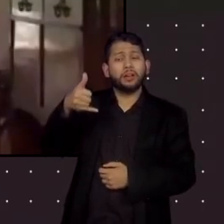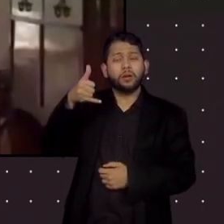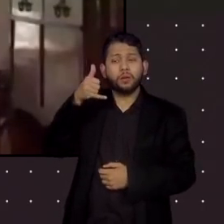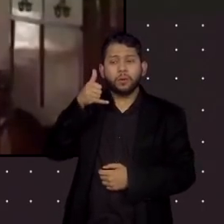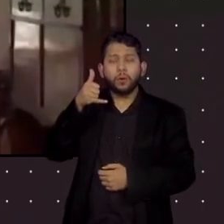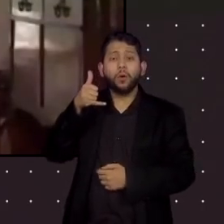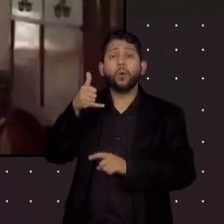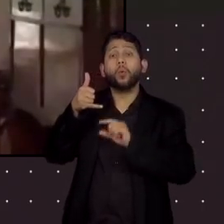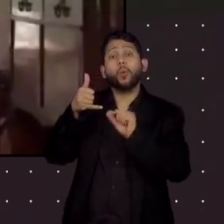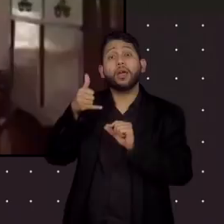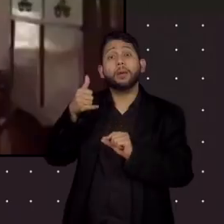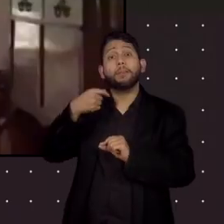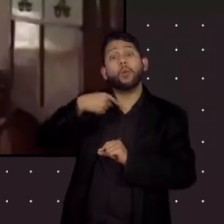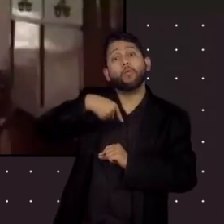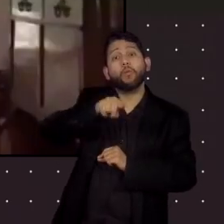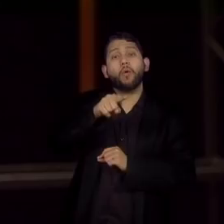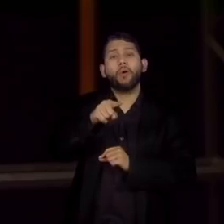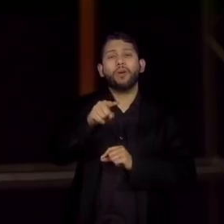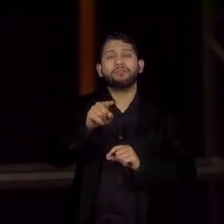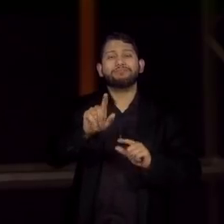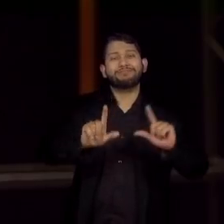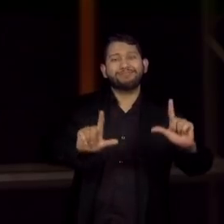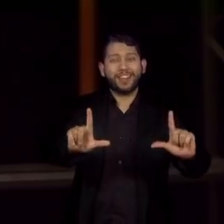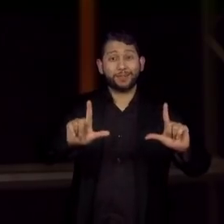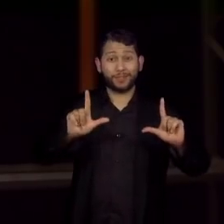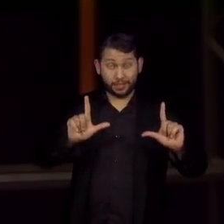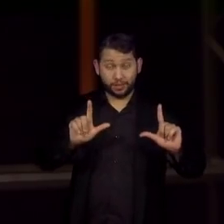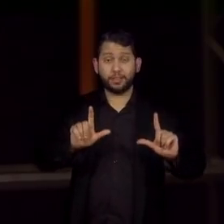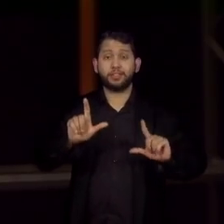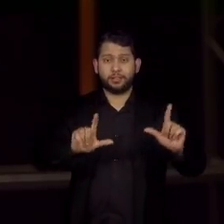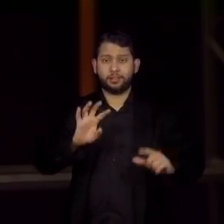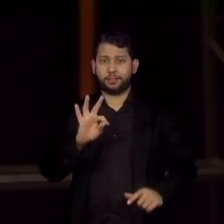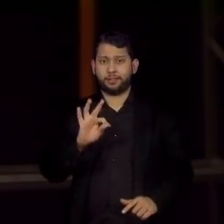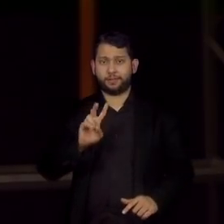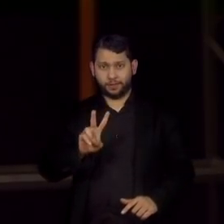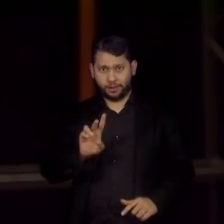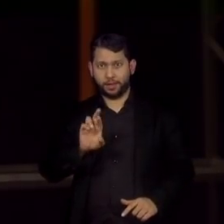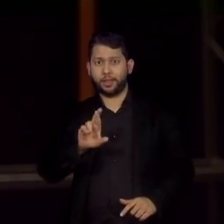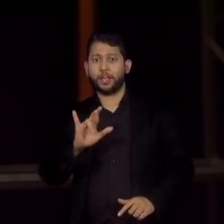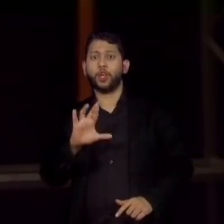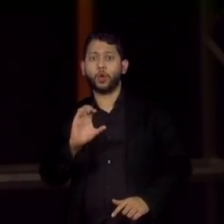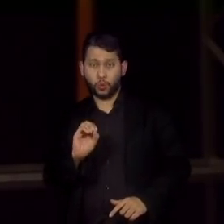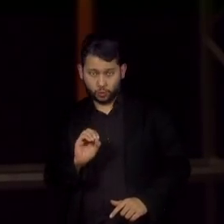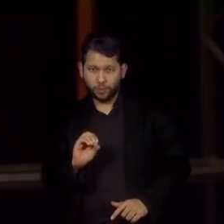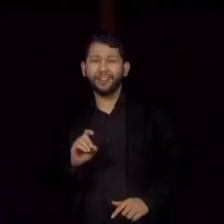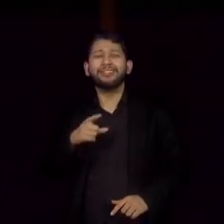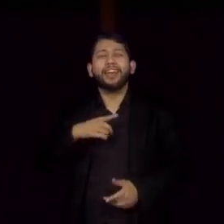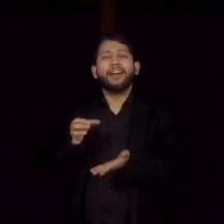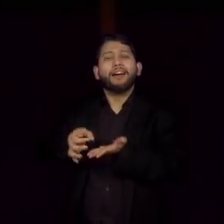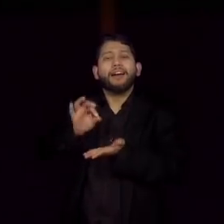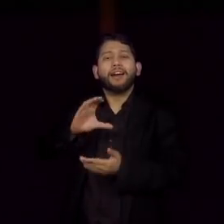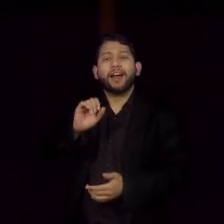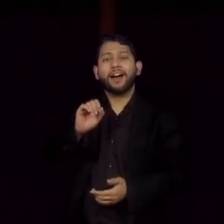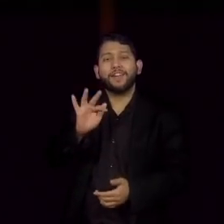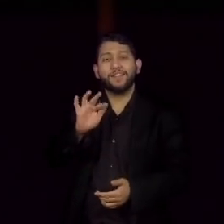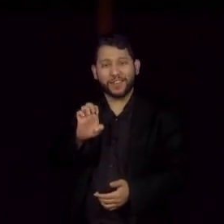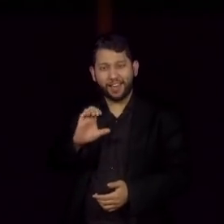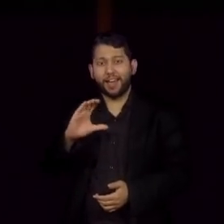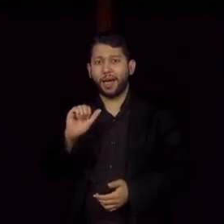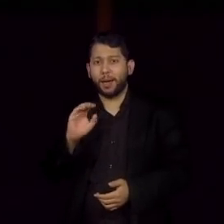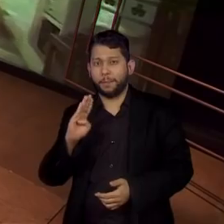que era para me apresentar no programa na TV Rio, patrocinado pelo Café Caboclo e Açúcar União.